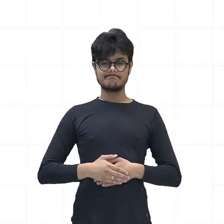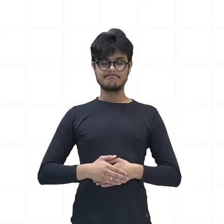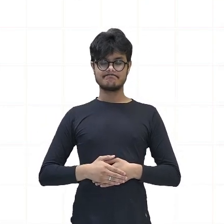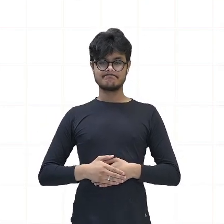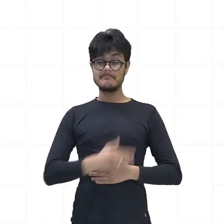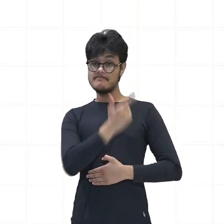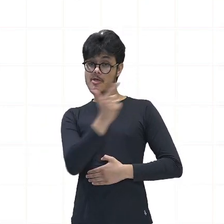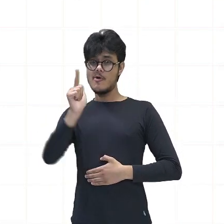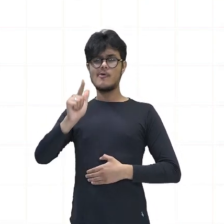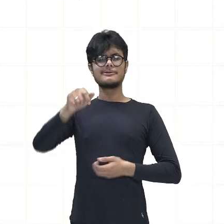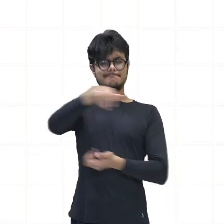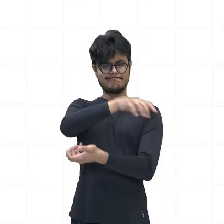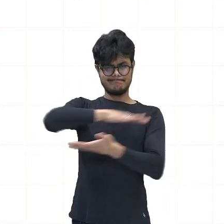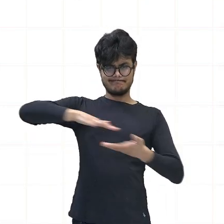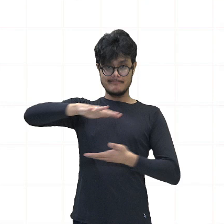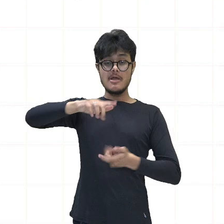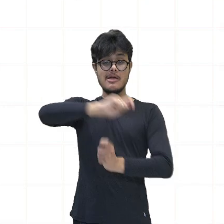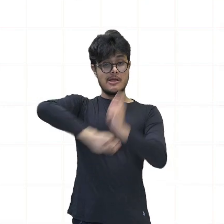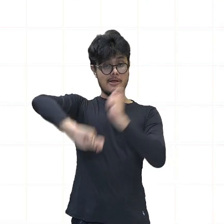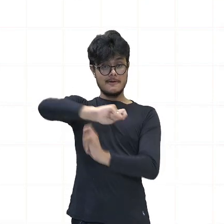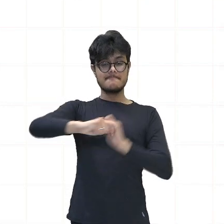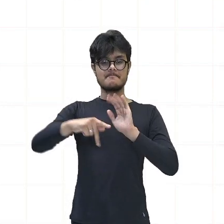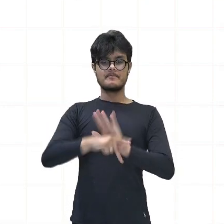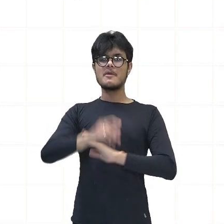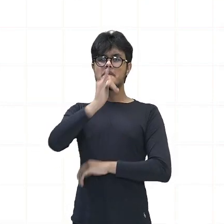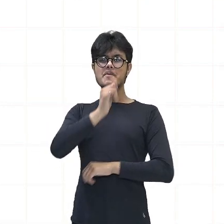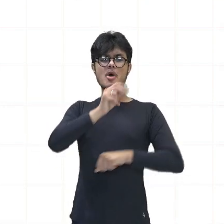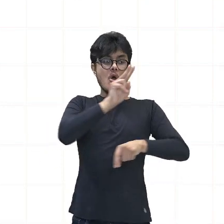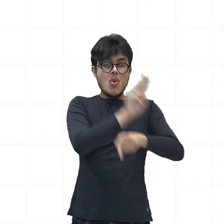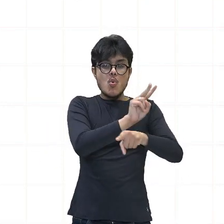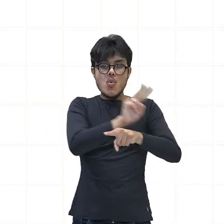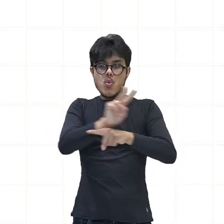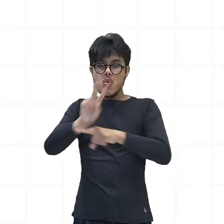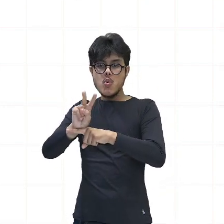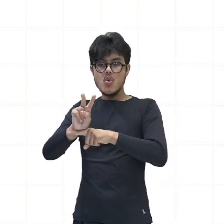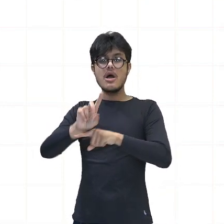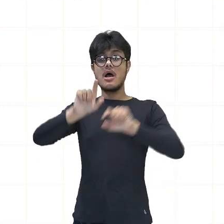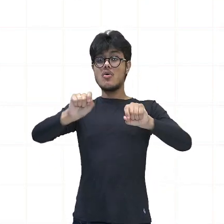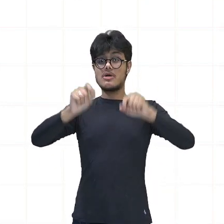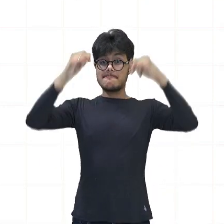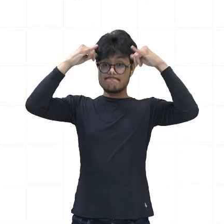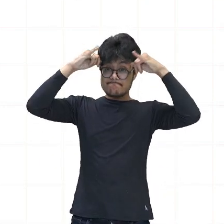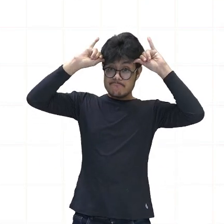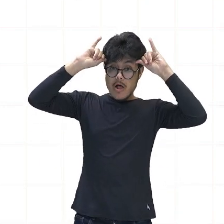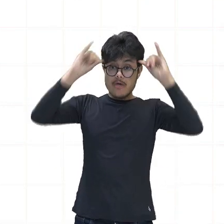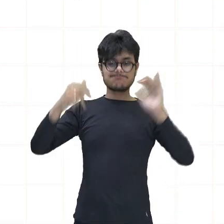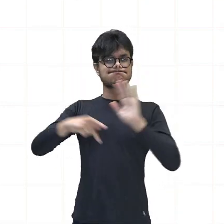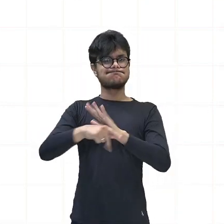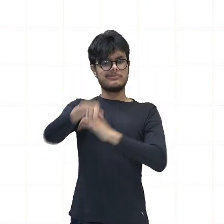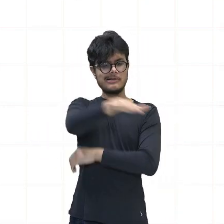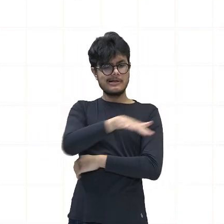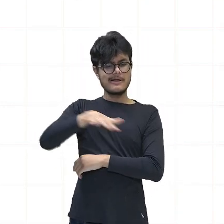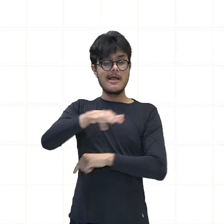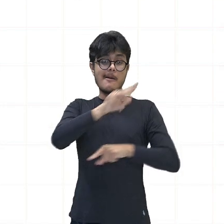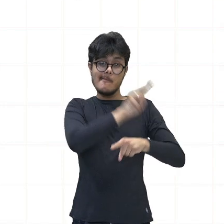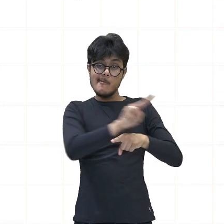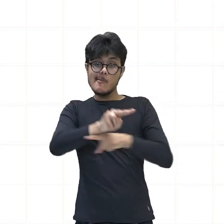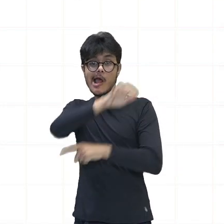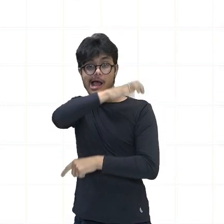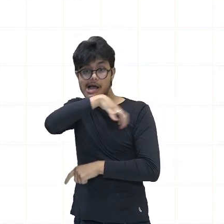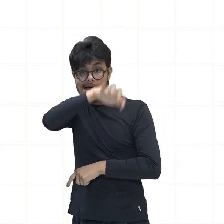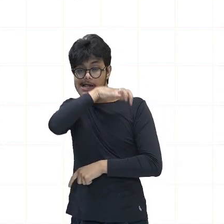atividade econômica que se desenvolveu bastante foi a pecuária bovina, introduzida em terras que hoje pertencem ao estado